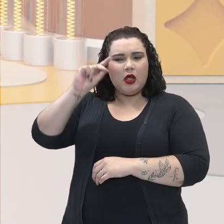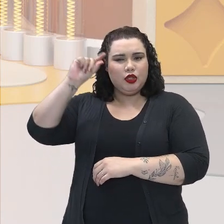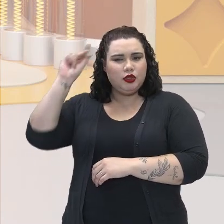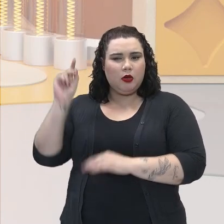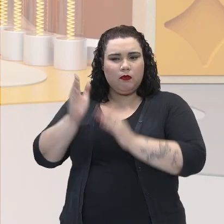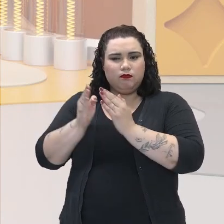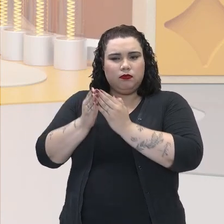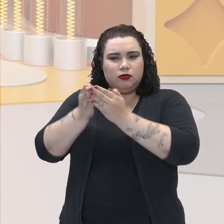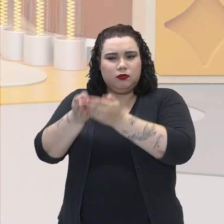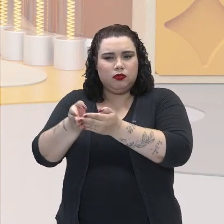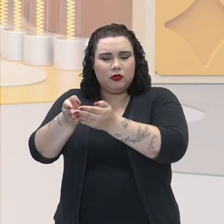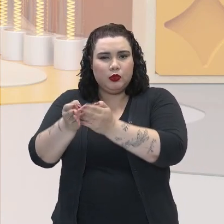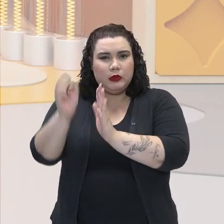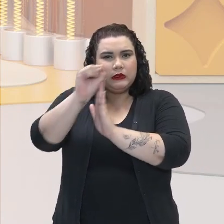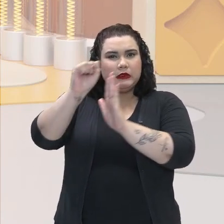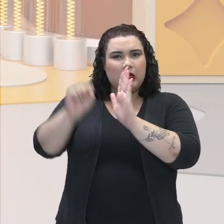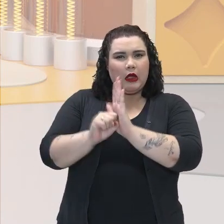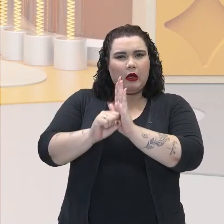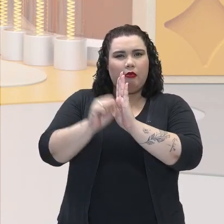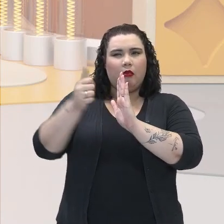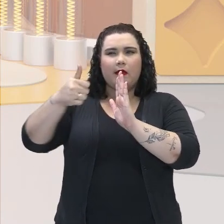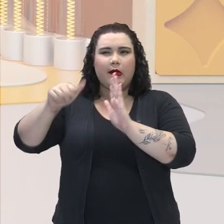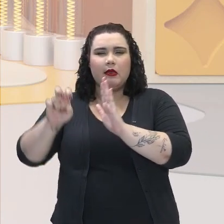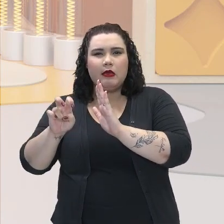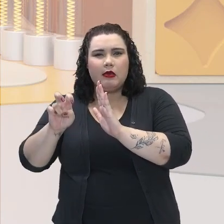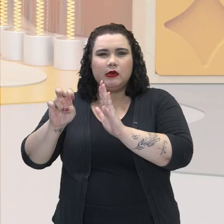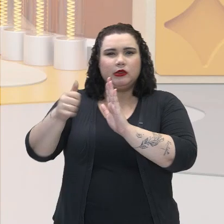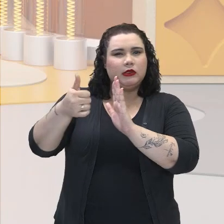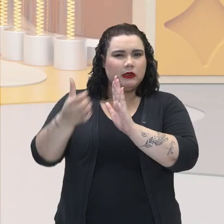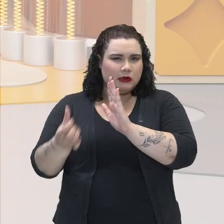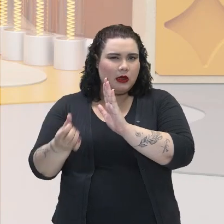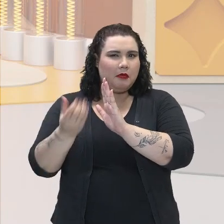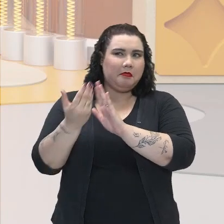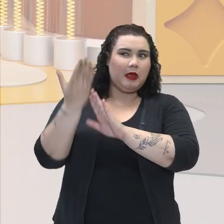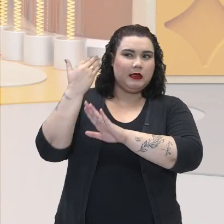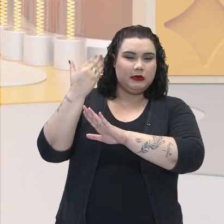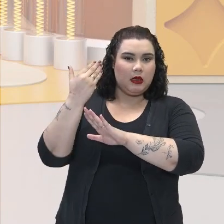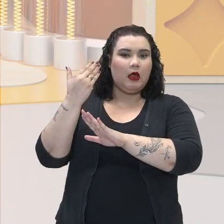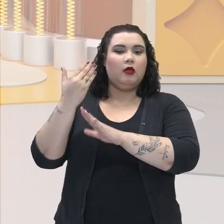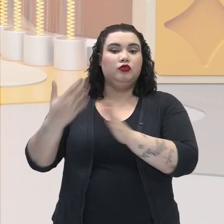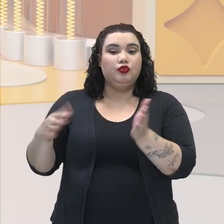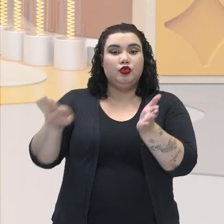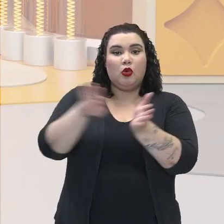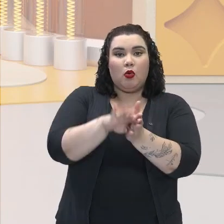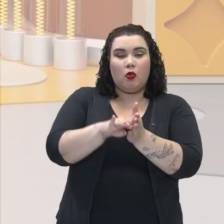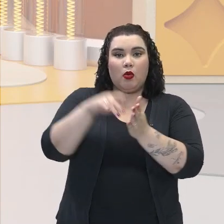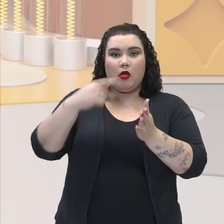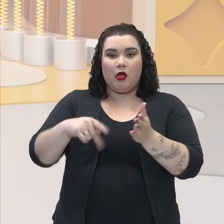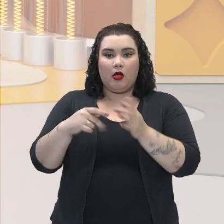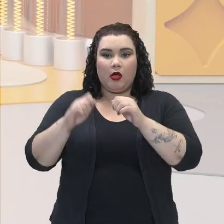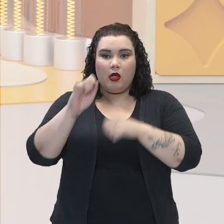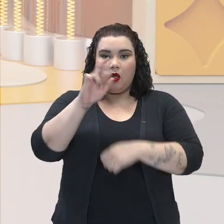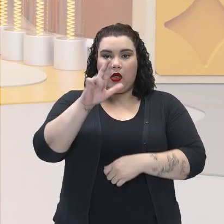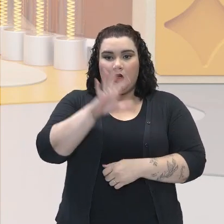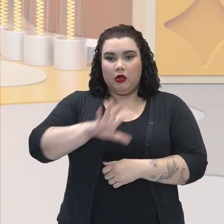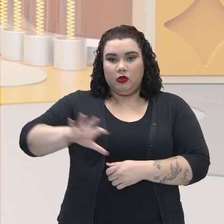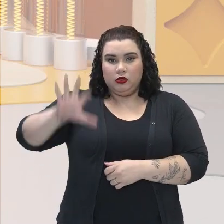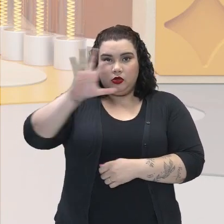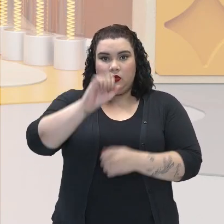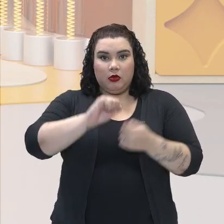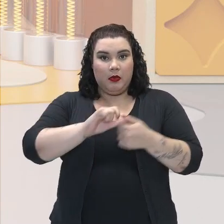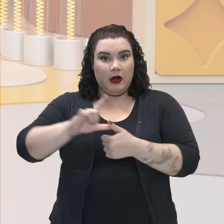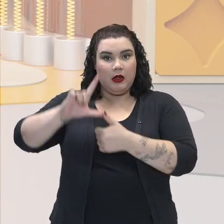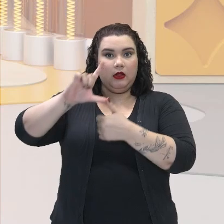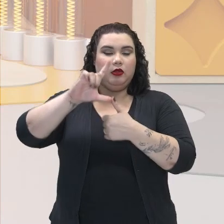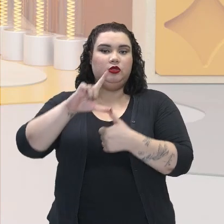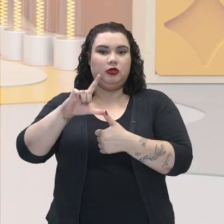chegaram lá pelo século XV, século XVI, aqui pelo continente americano, em especial na região hoje conhecida como América Latina,